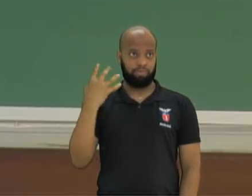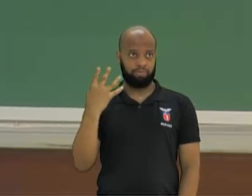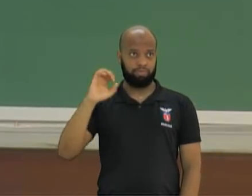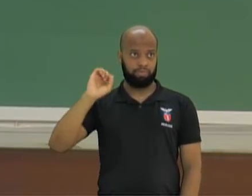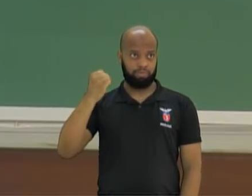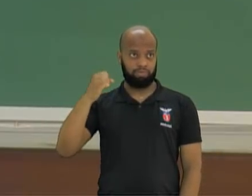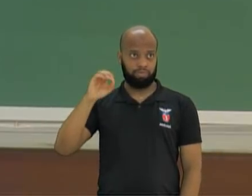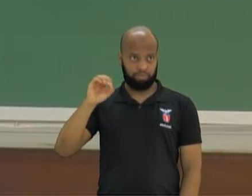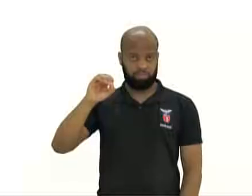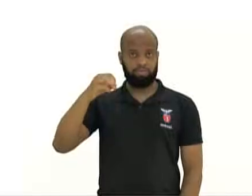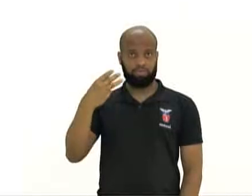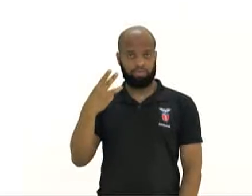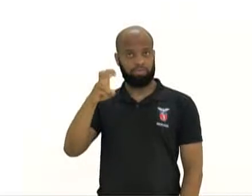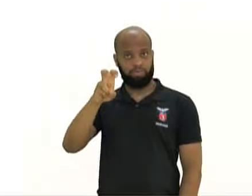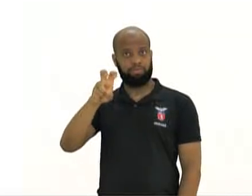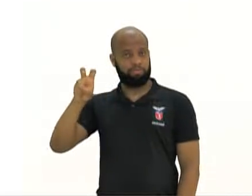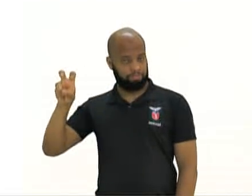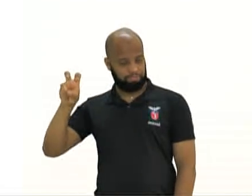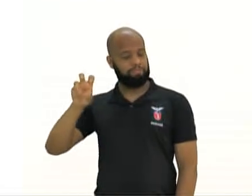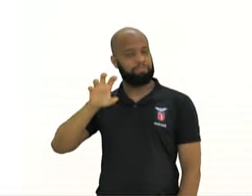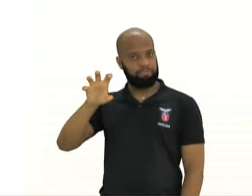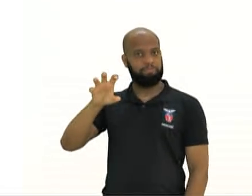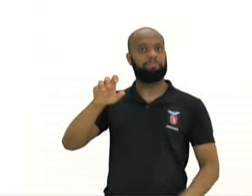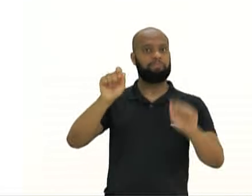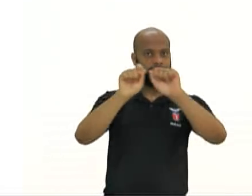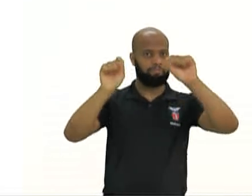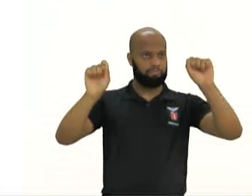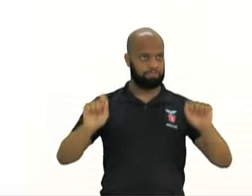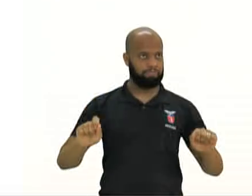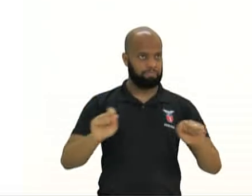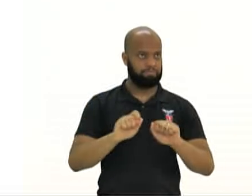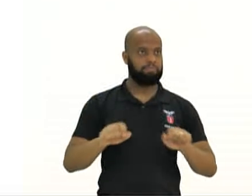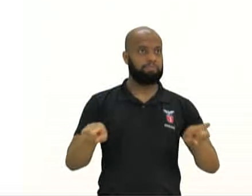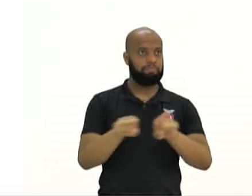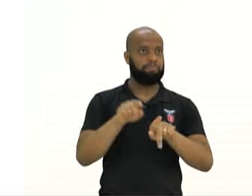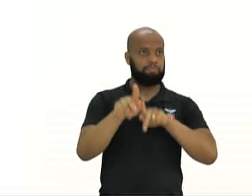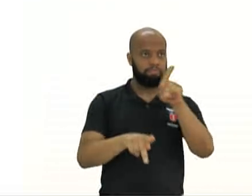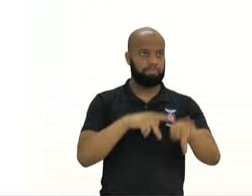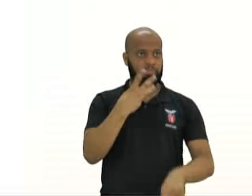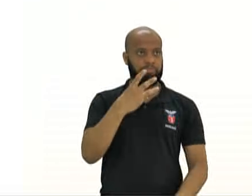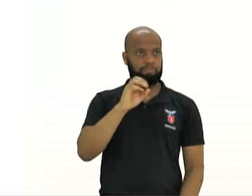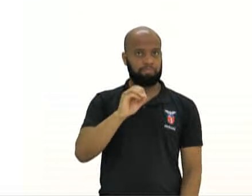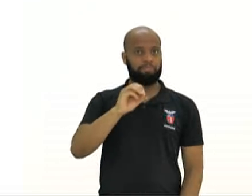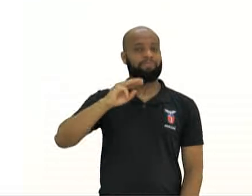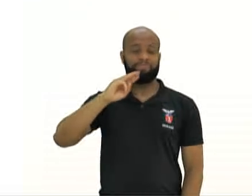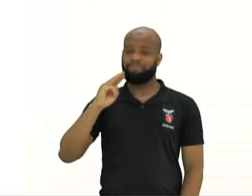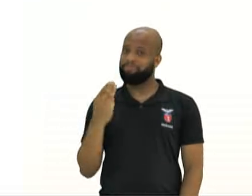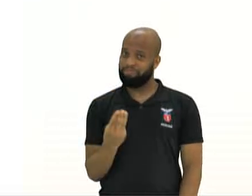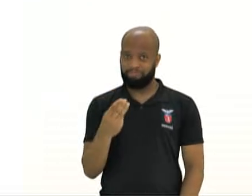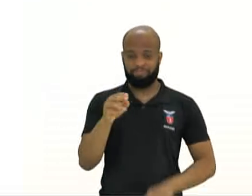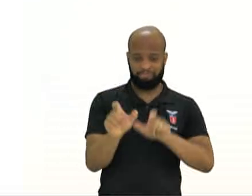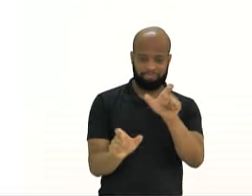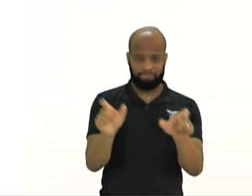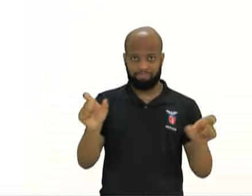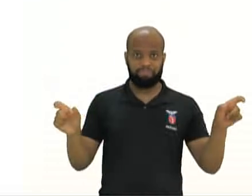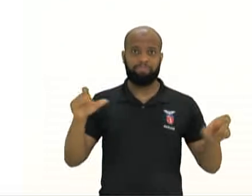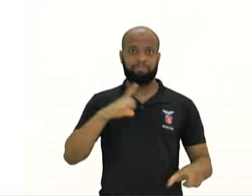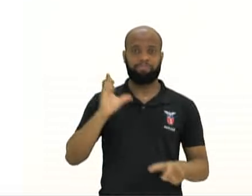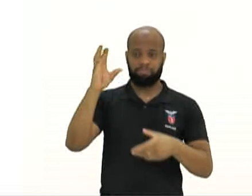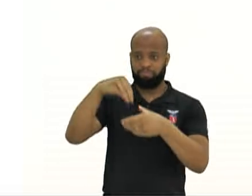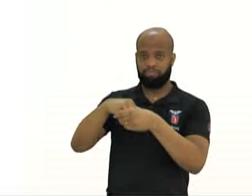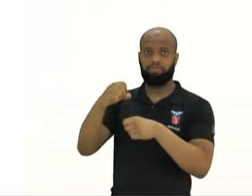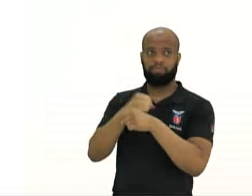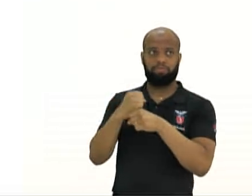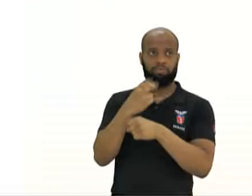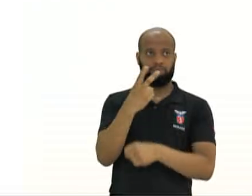né, de 8.480.000 quilômetros quadrados. A população, 30 milhões de pessoas lá em